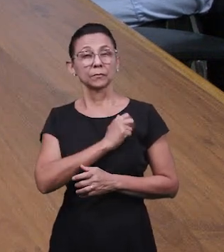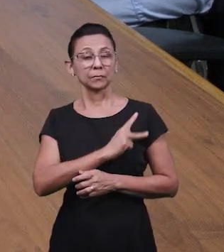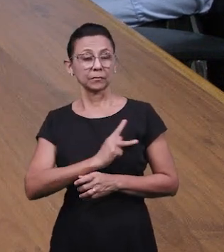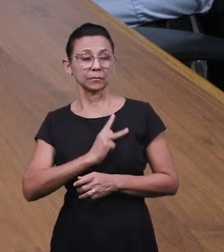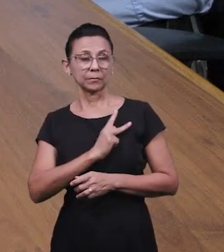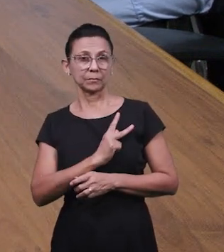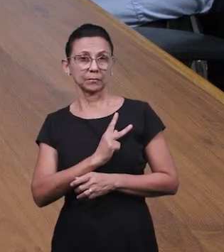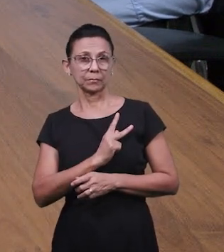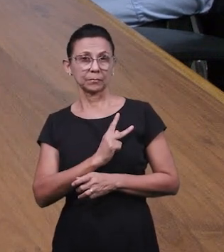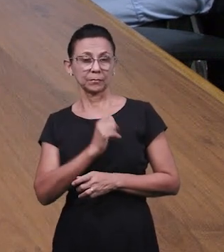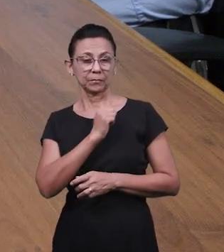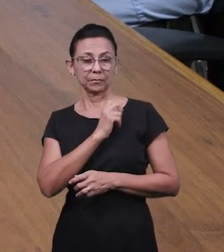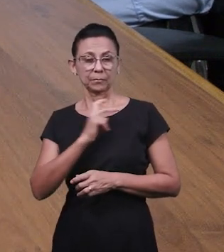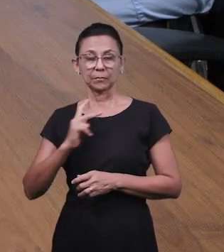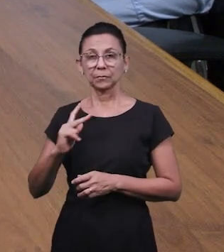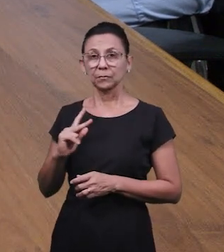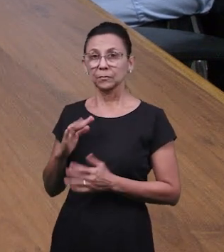depois.